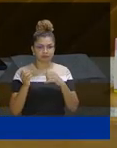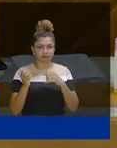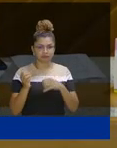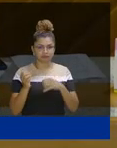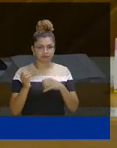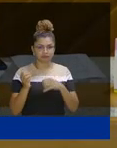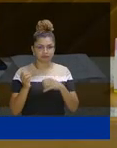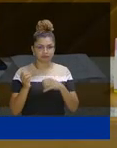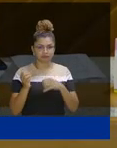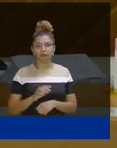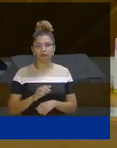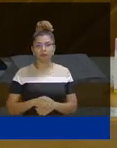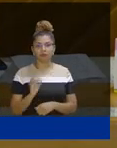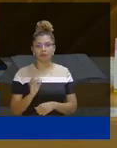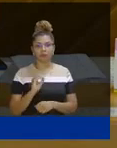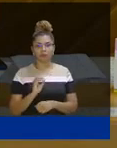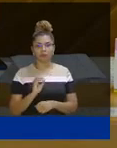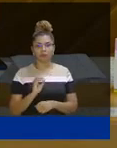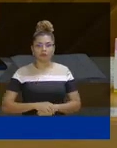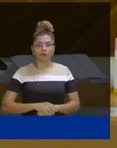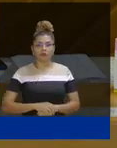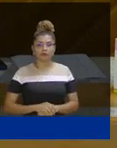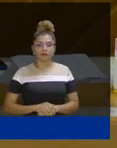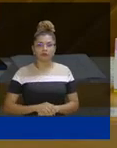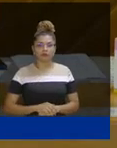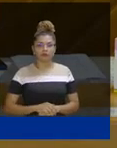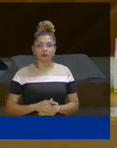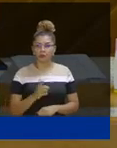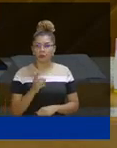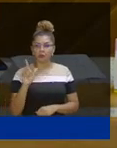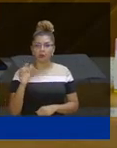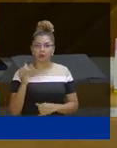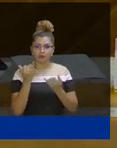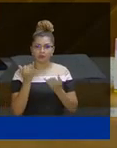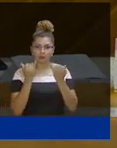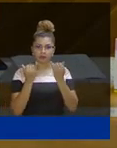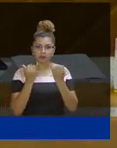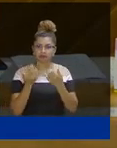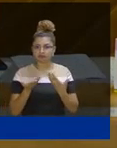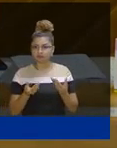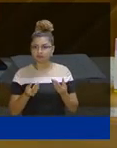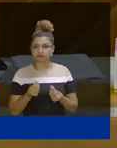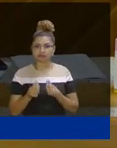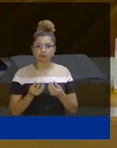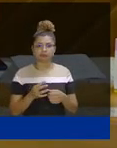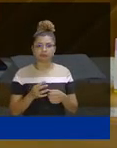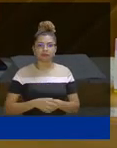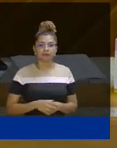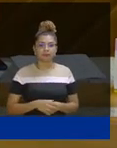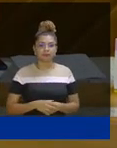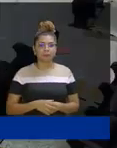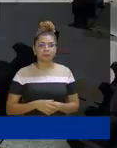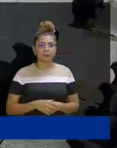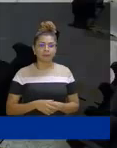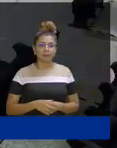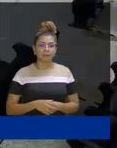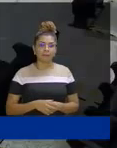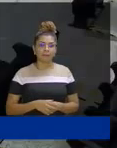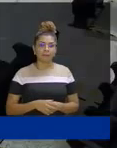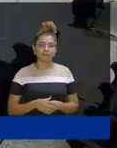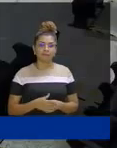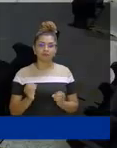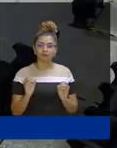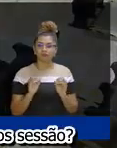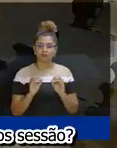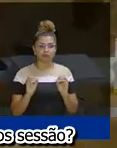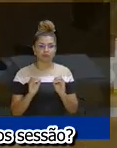e alguma outra informação os colegas gostariam de obter? Não? Então, nada